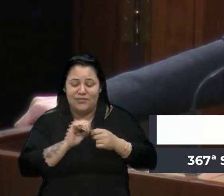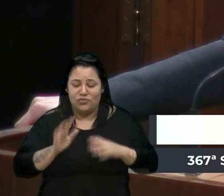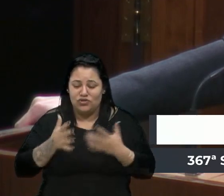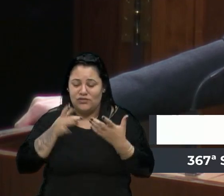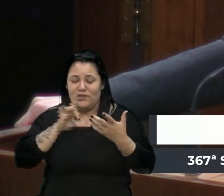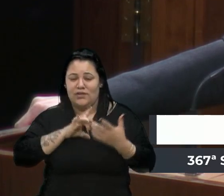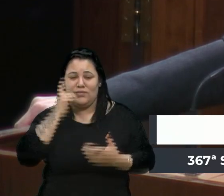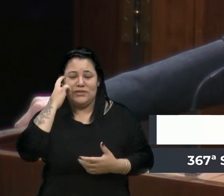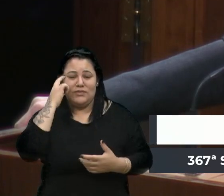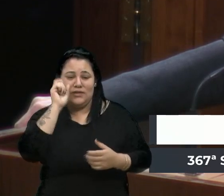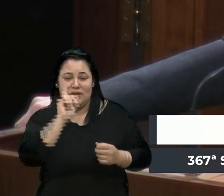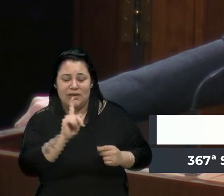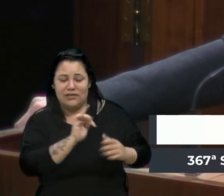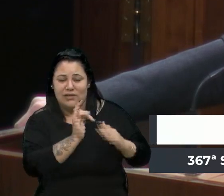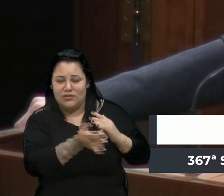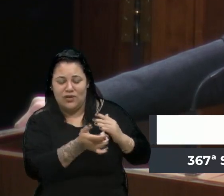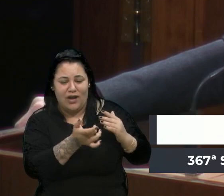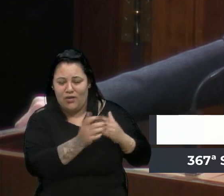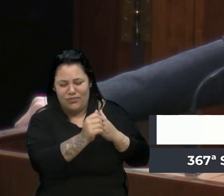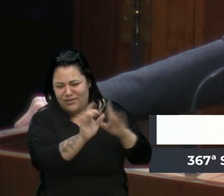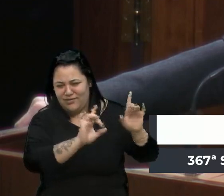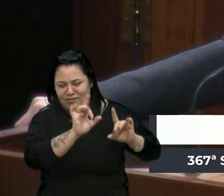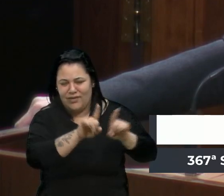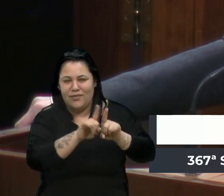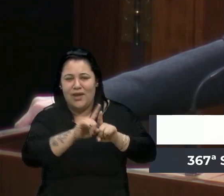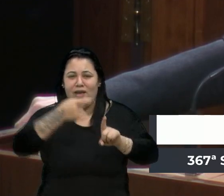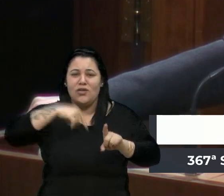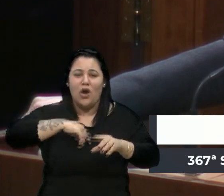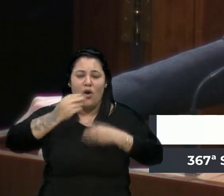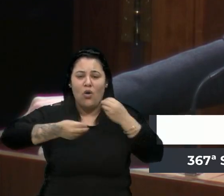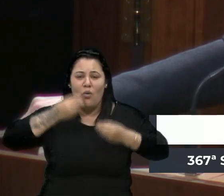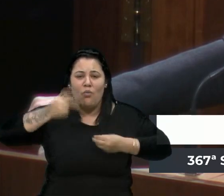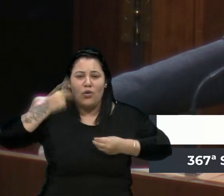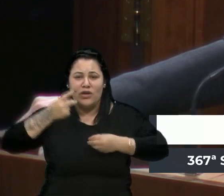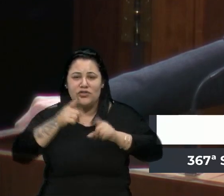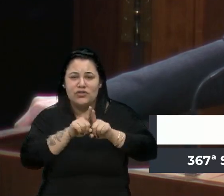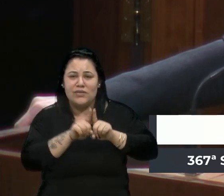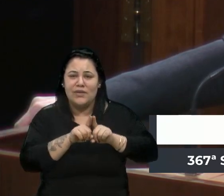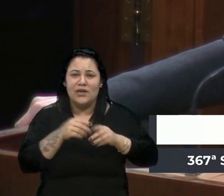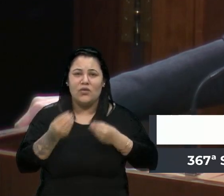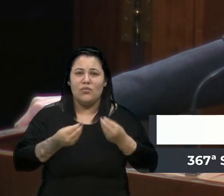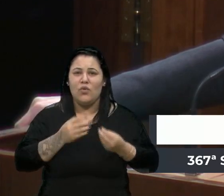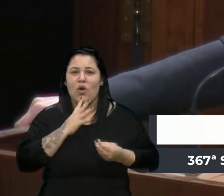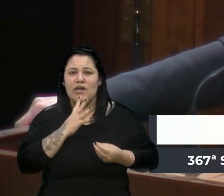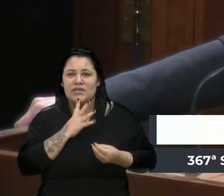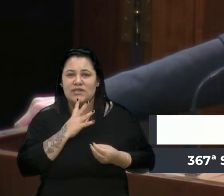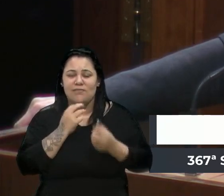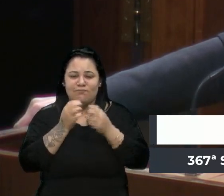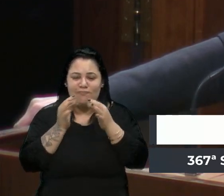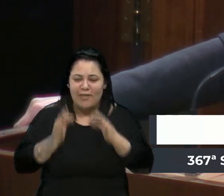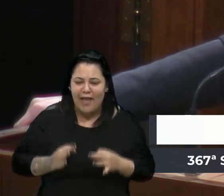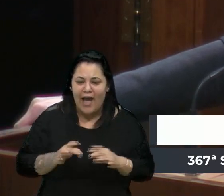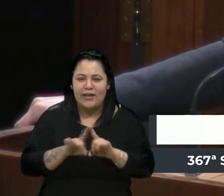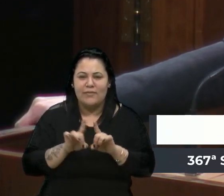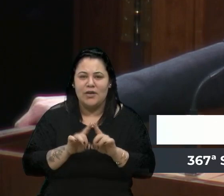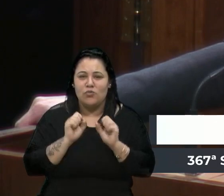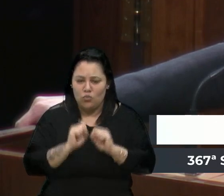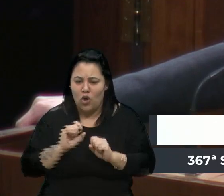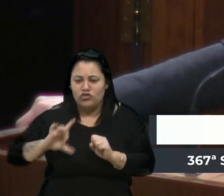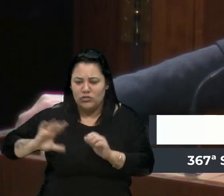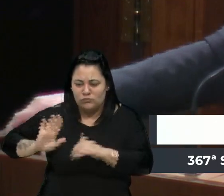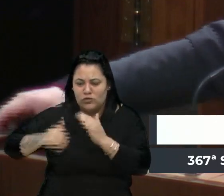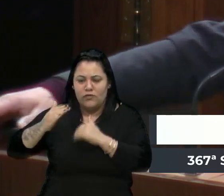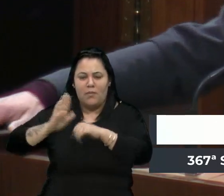assistindo, nos prestigiando, e para nós mesmos, como políticos, como conhecedores de causa, ou que podemos ter um avanço em questão